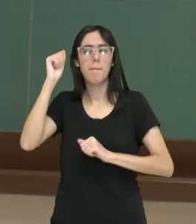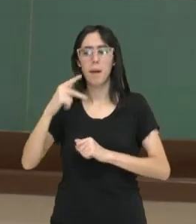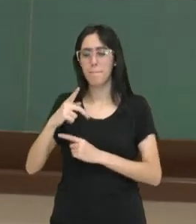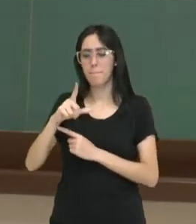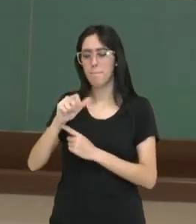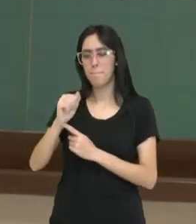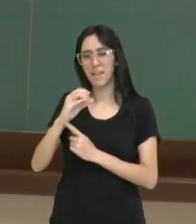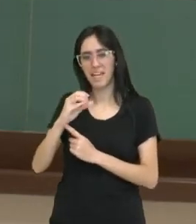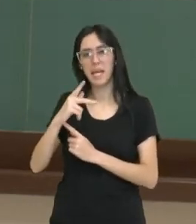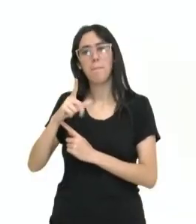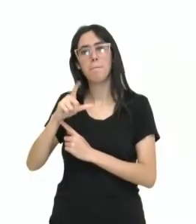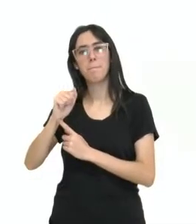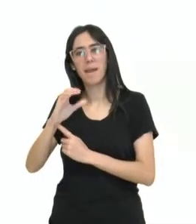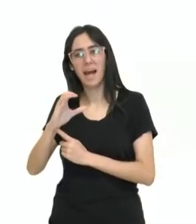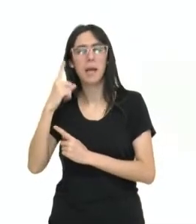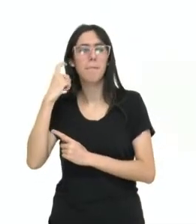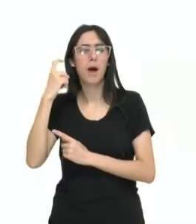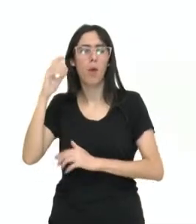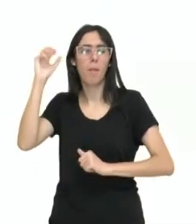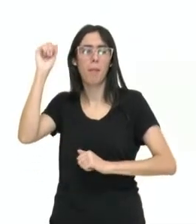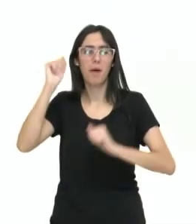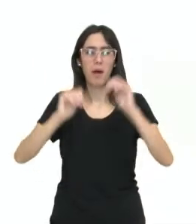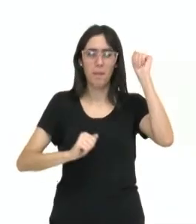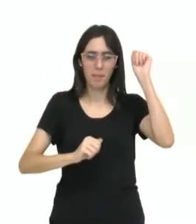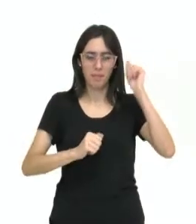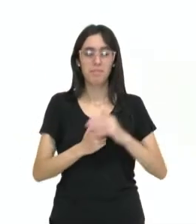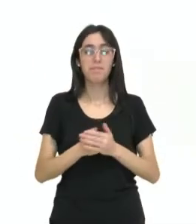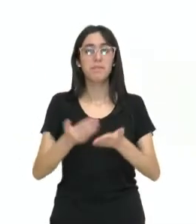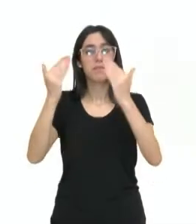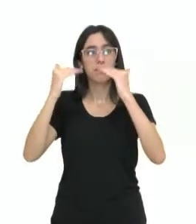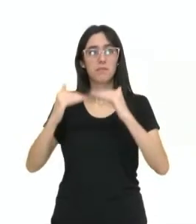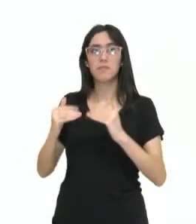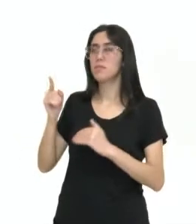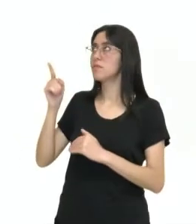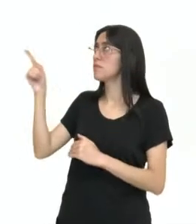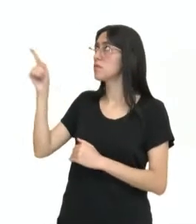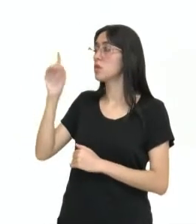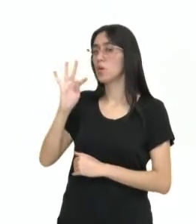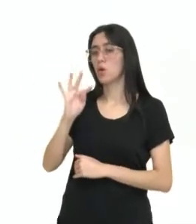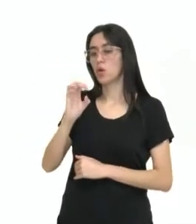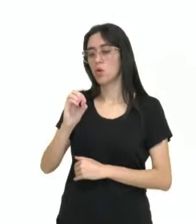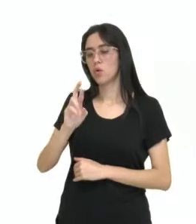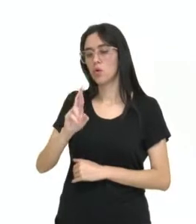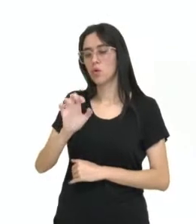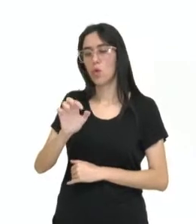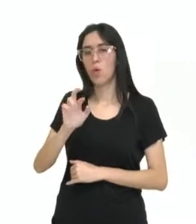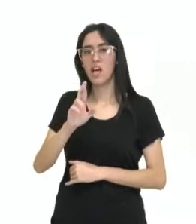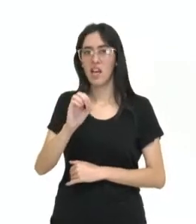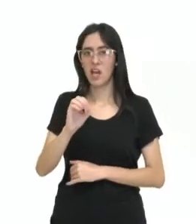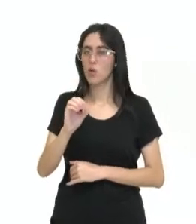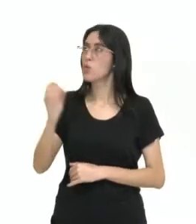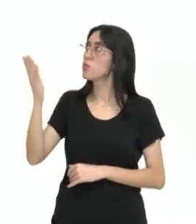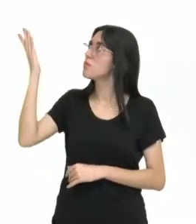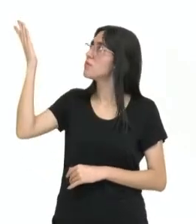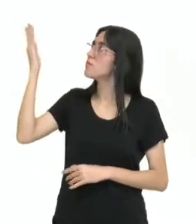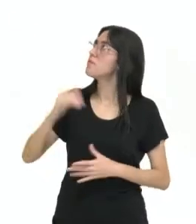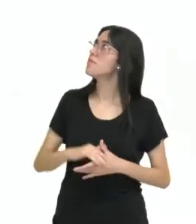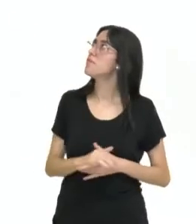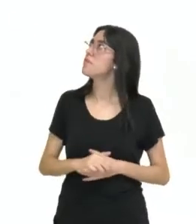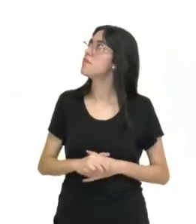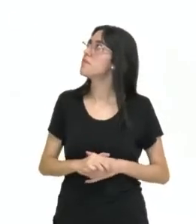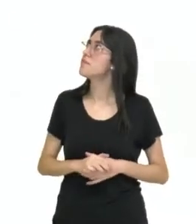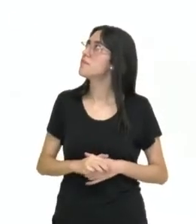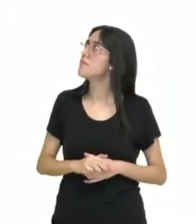castanhola. E o torero, ¿por qué? Vamos a ver. Lleva ropa de torero, traje de luces, carga un